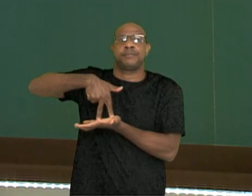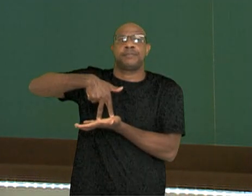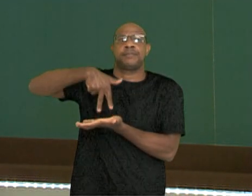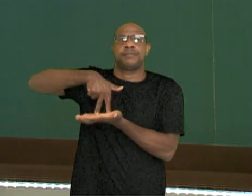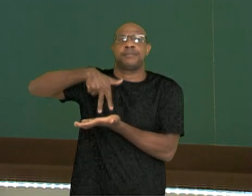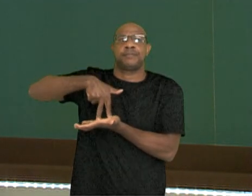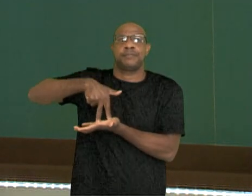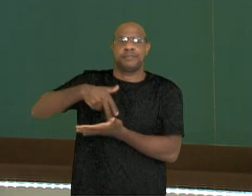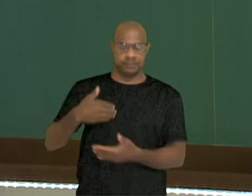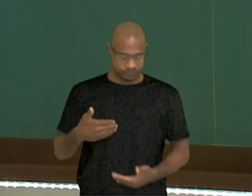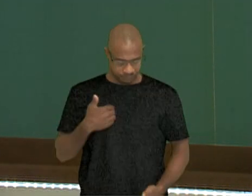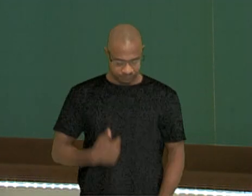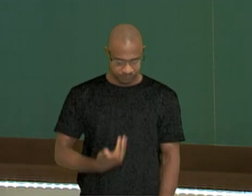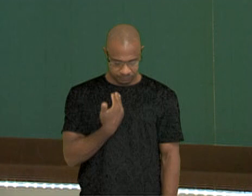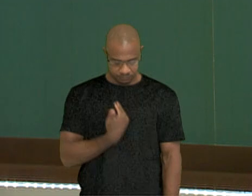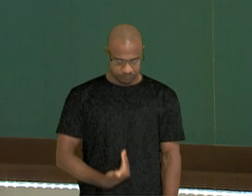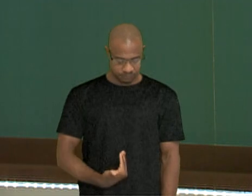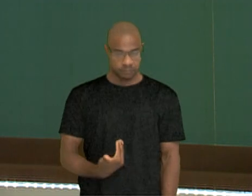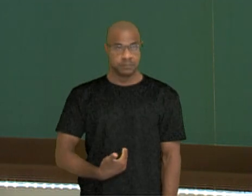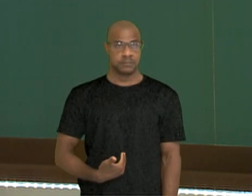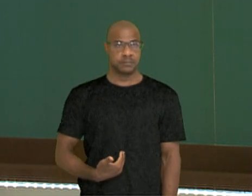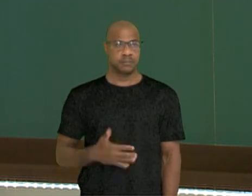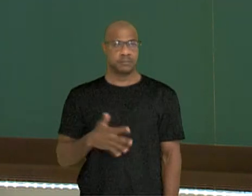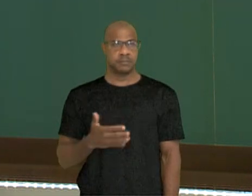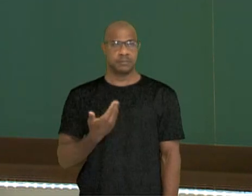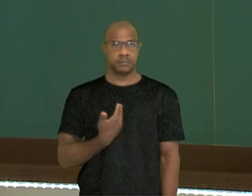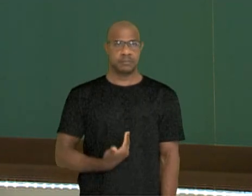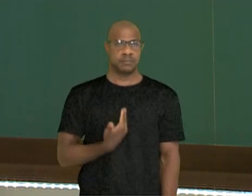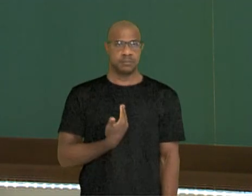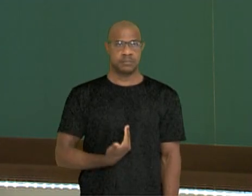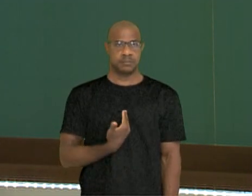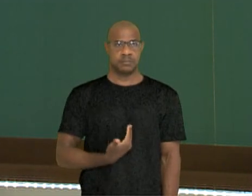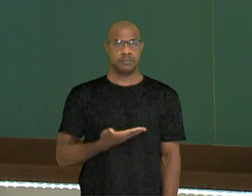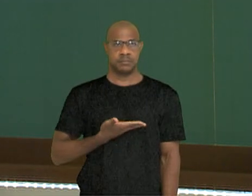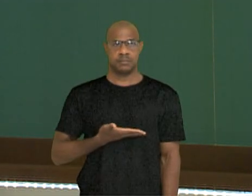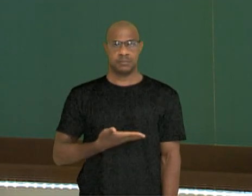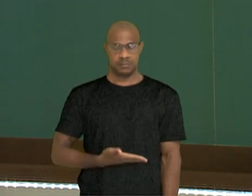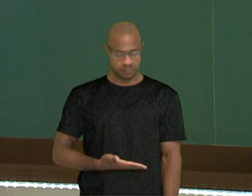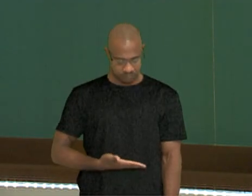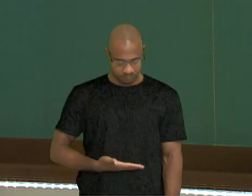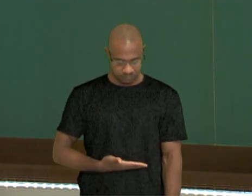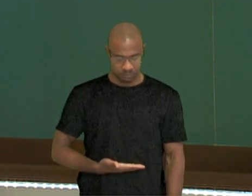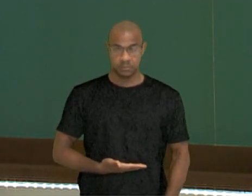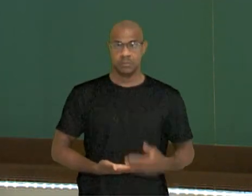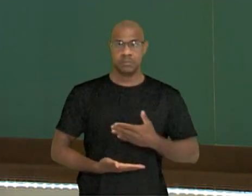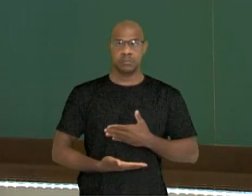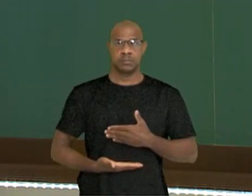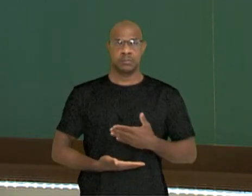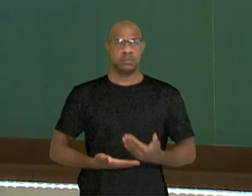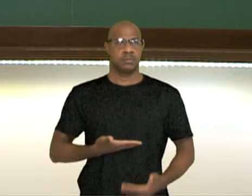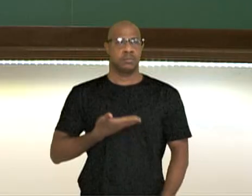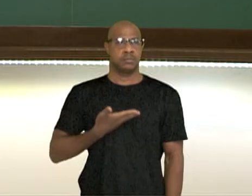centro de gravidade fica onde? Mais ou menos na altura do seu umbigo,